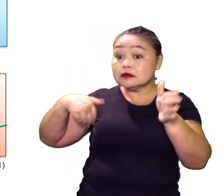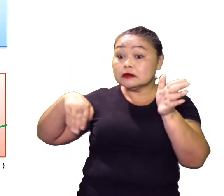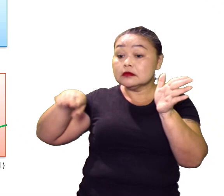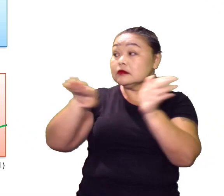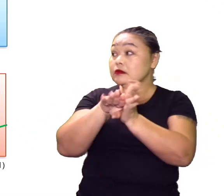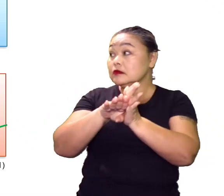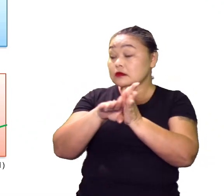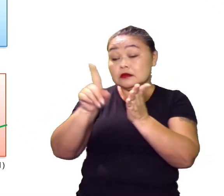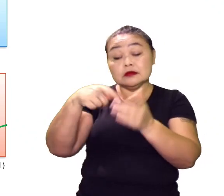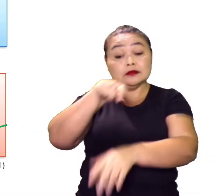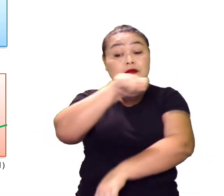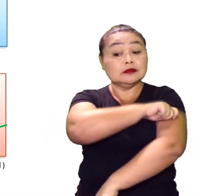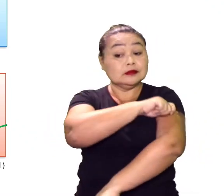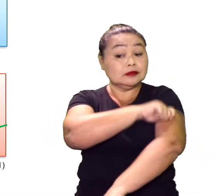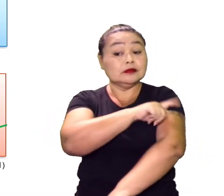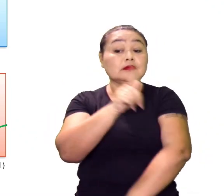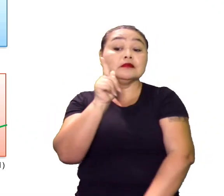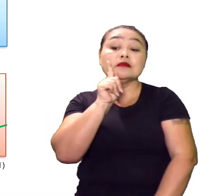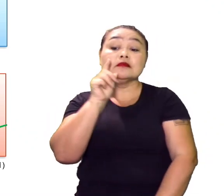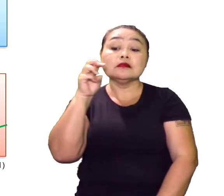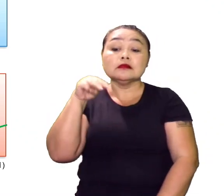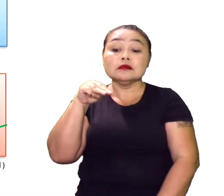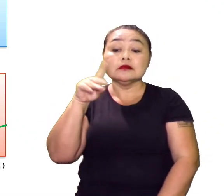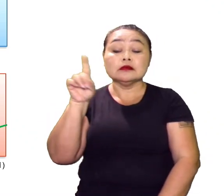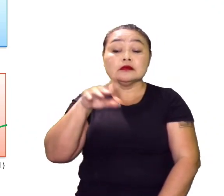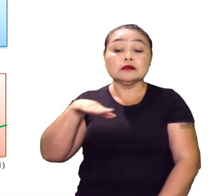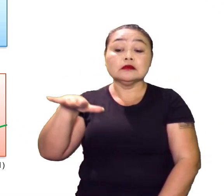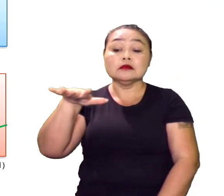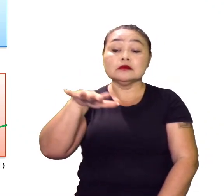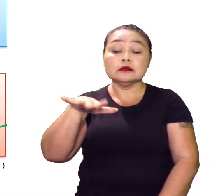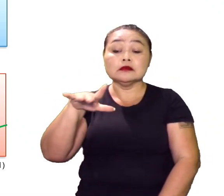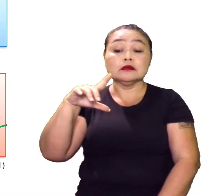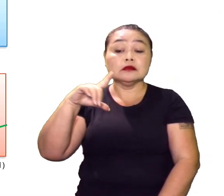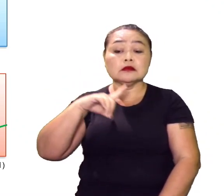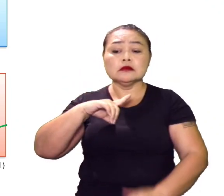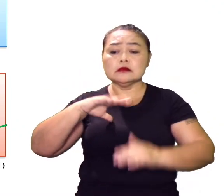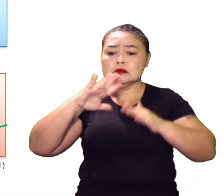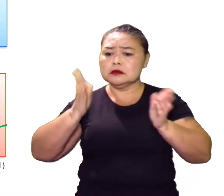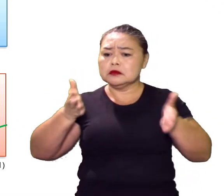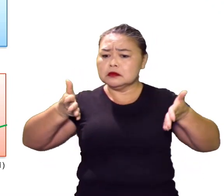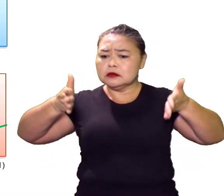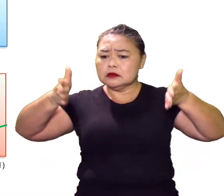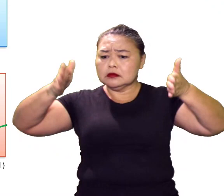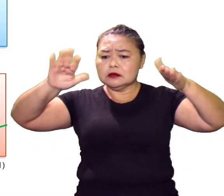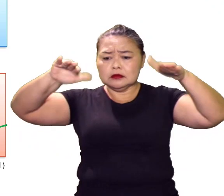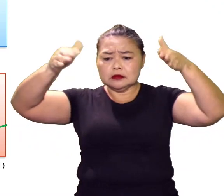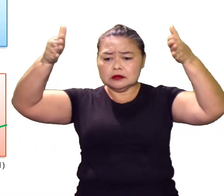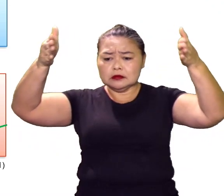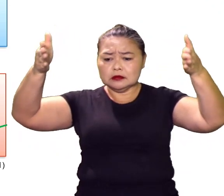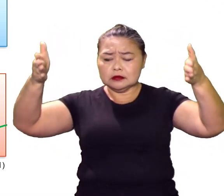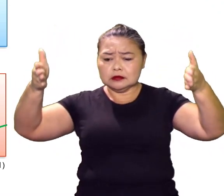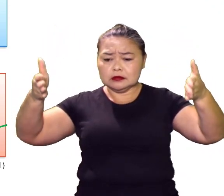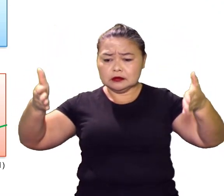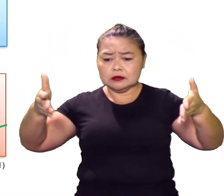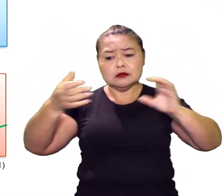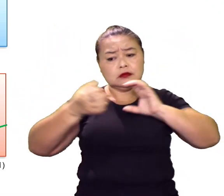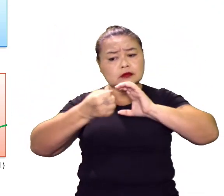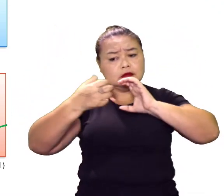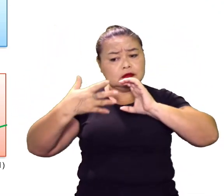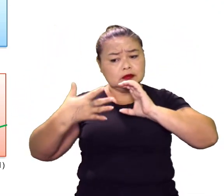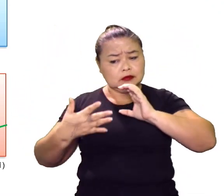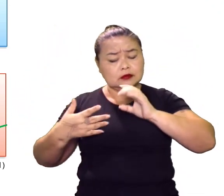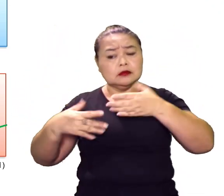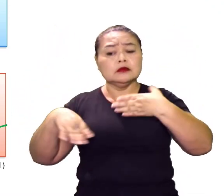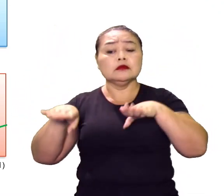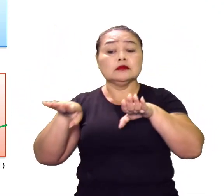e um abraço para os nossos alunos de Guajará, né, ali a região de Guajará-Mirim tem imenso paredão rochoso, que é uma característica